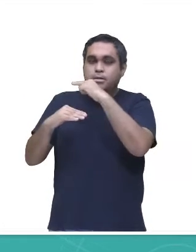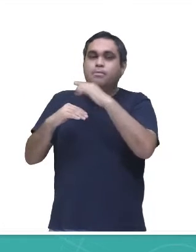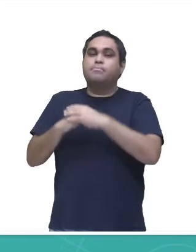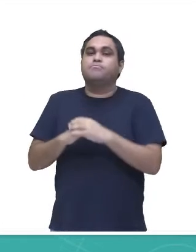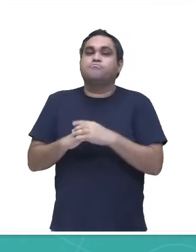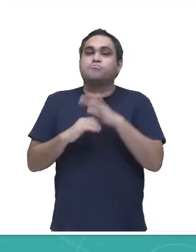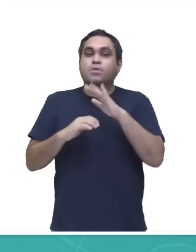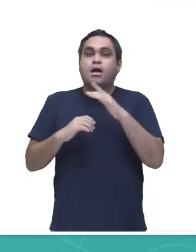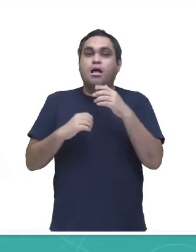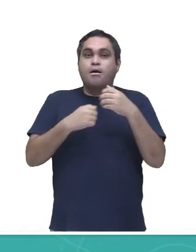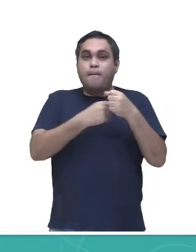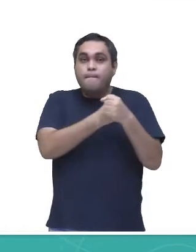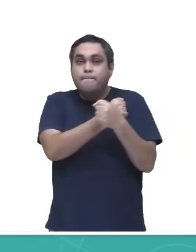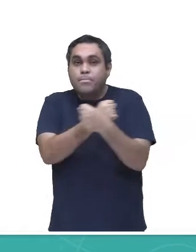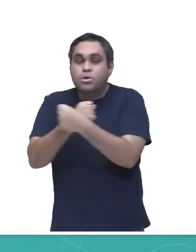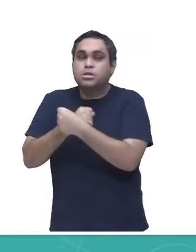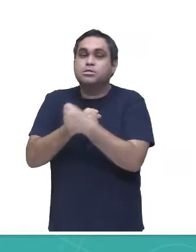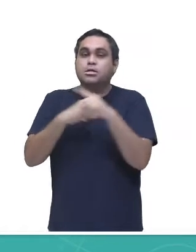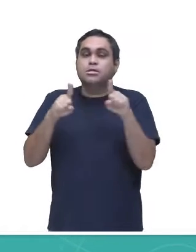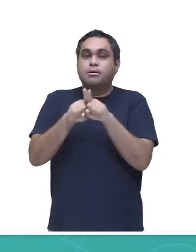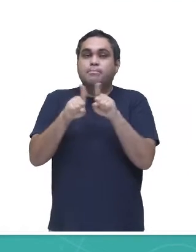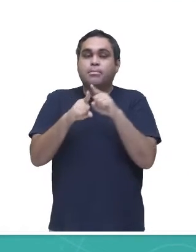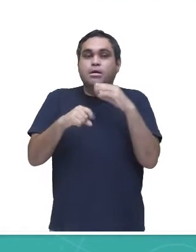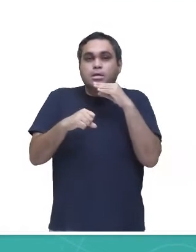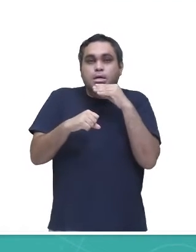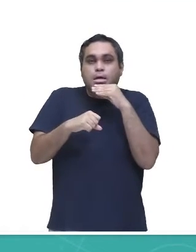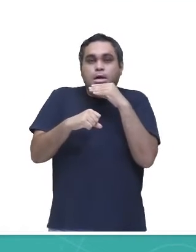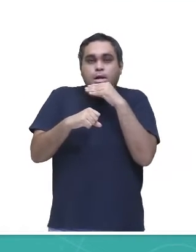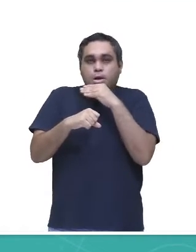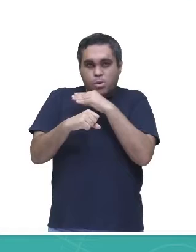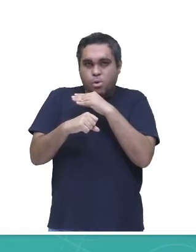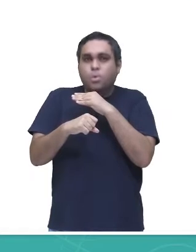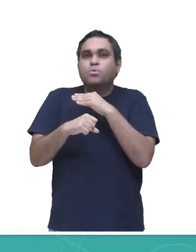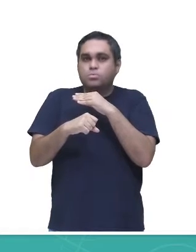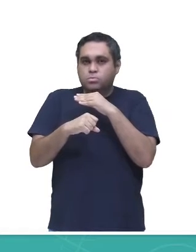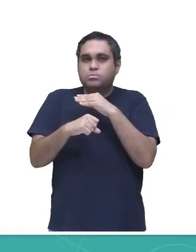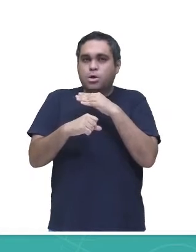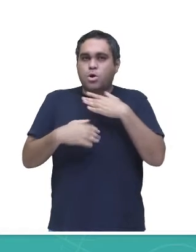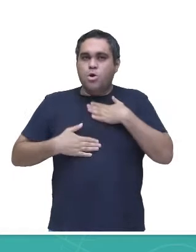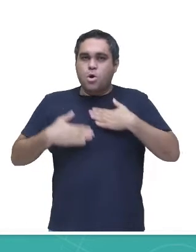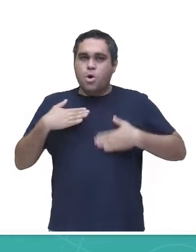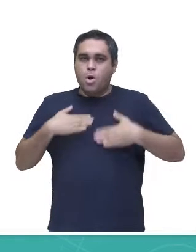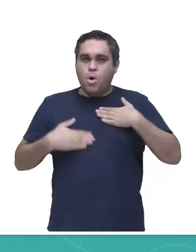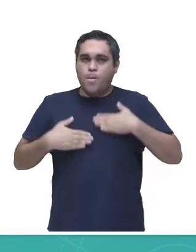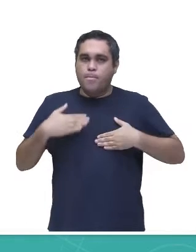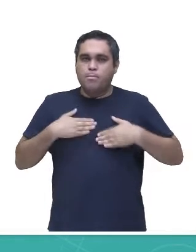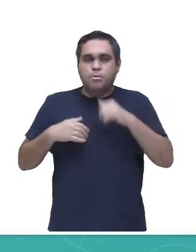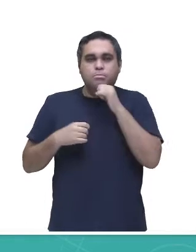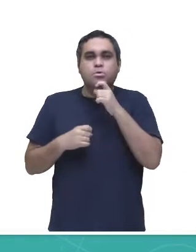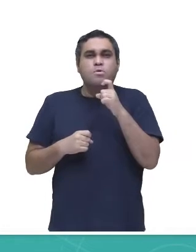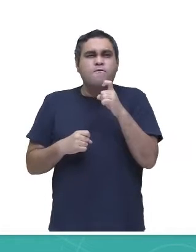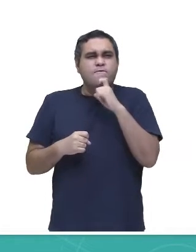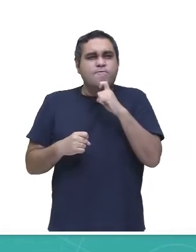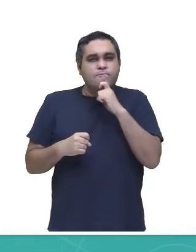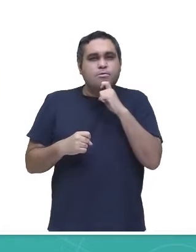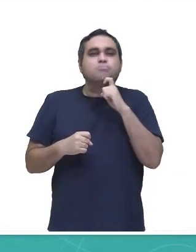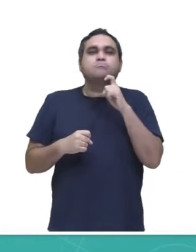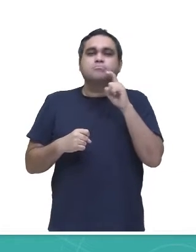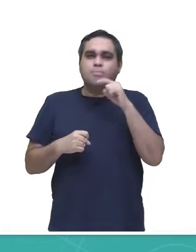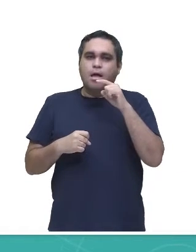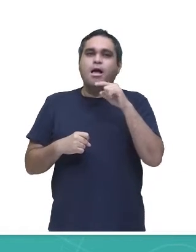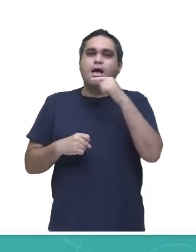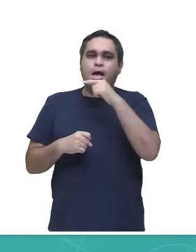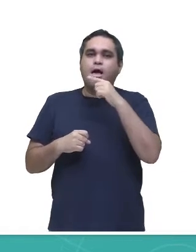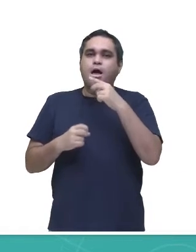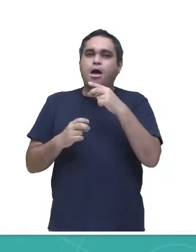né? Vai manter ali a temperatura desse corpo, proteger contra o frio, por exemplo. Então olha lá,